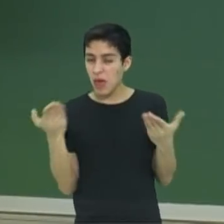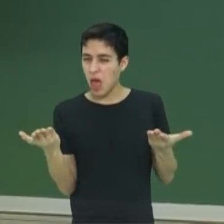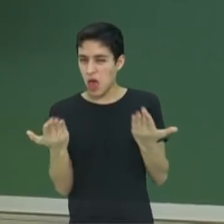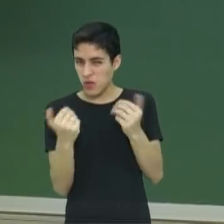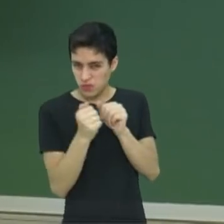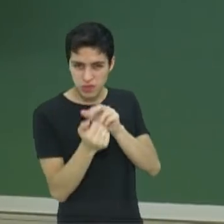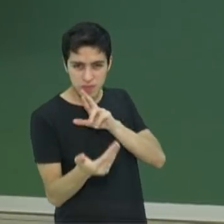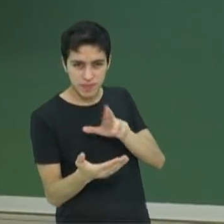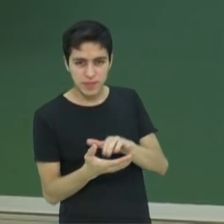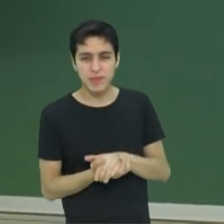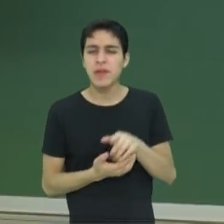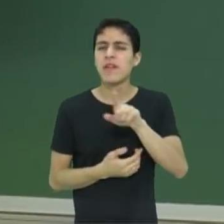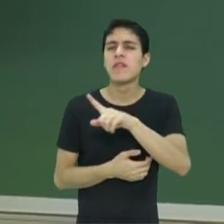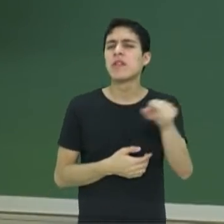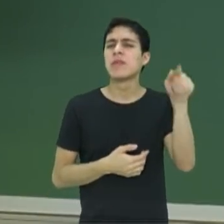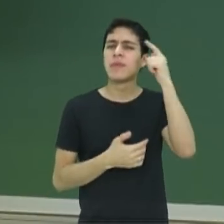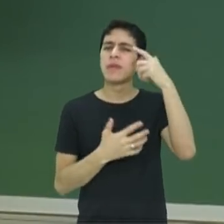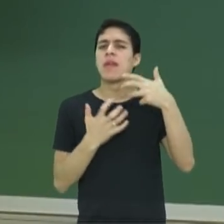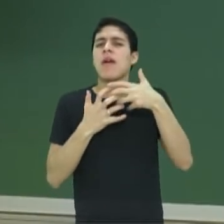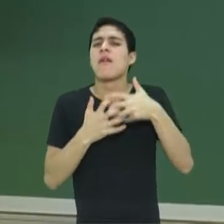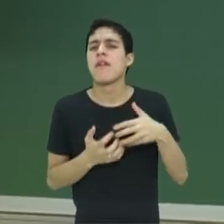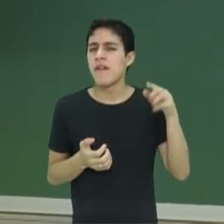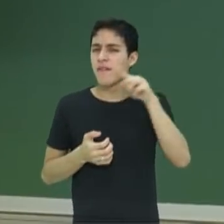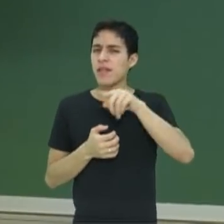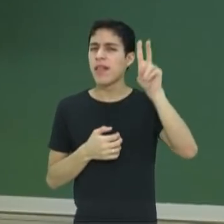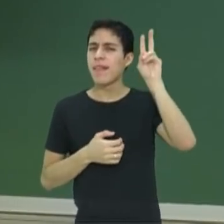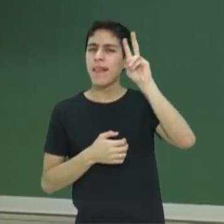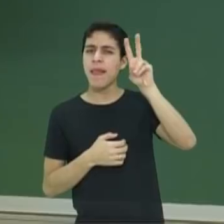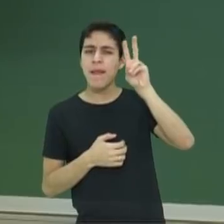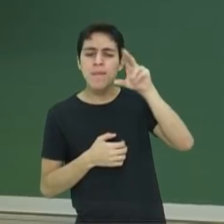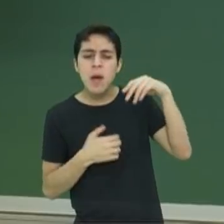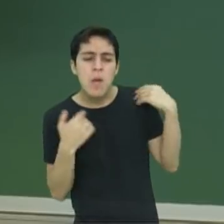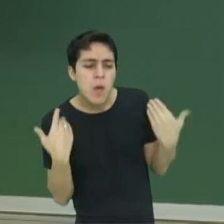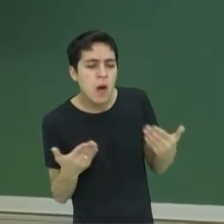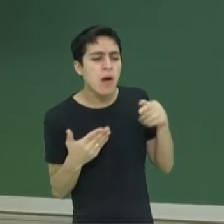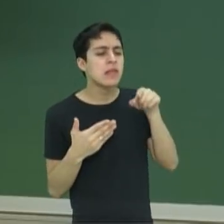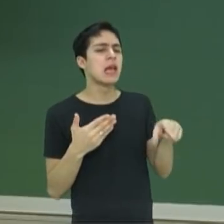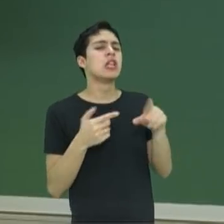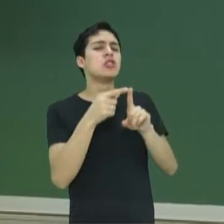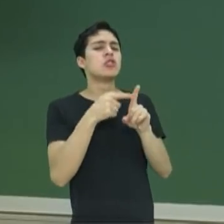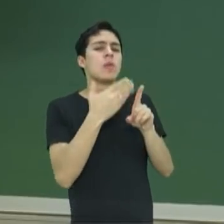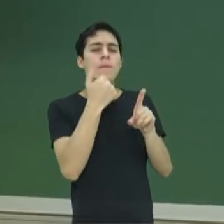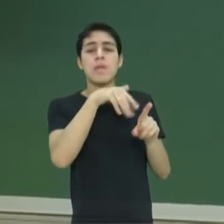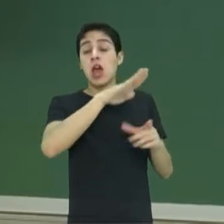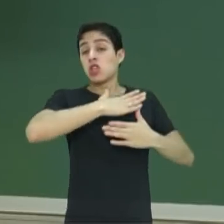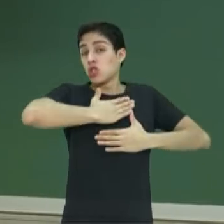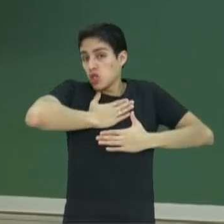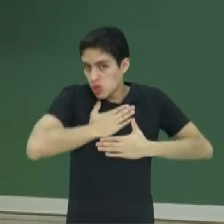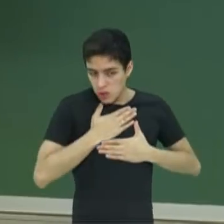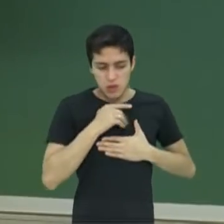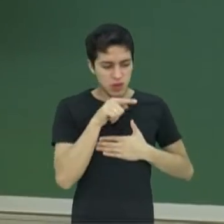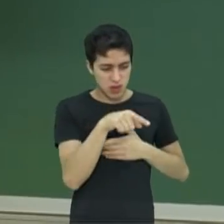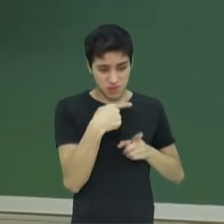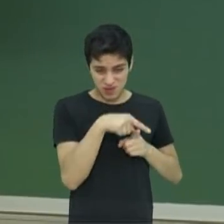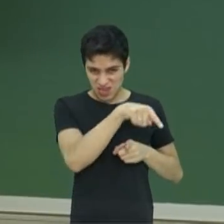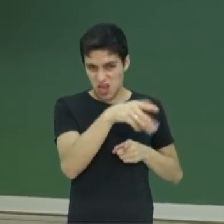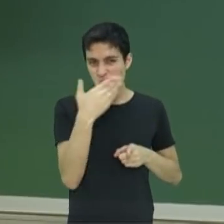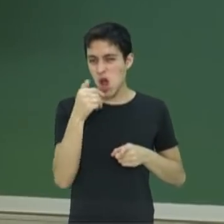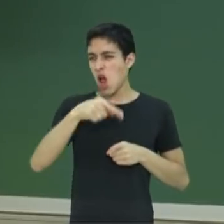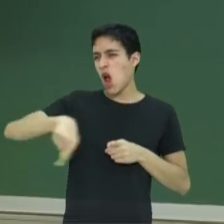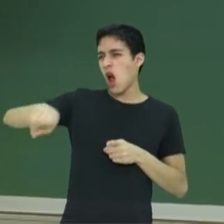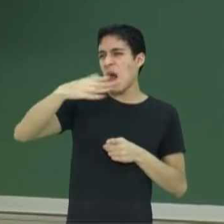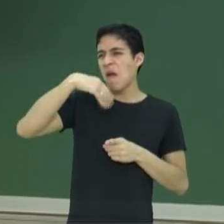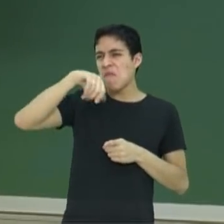juntos. O que você pensa aí? O que você lembra, se recorda? Qual é a comida que ele gosta, já que ele não gosta da comida dos